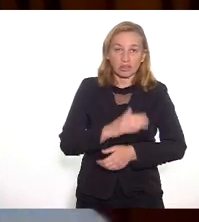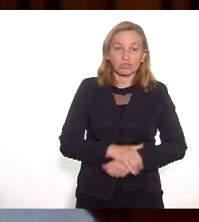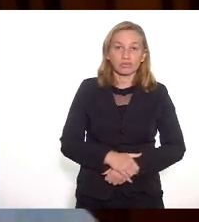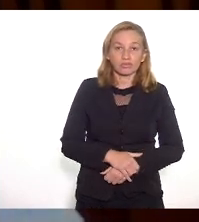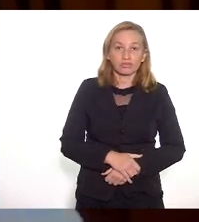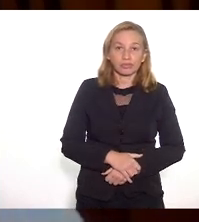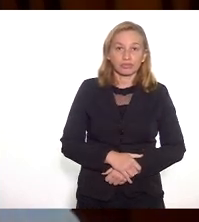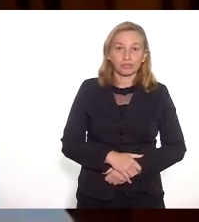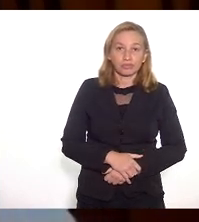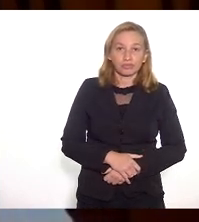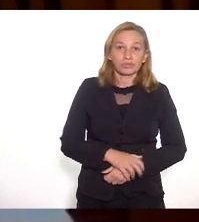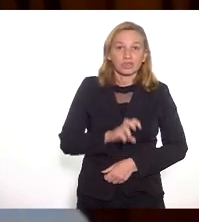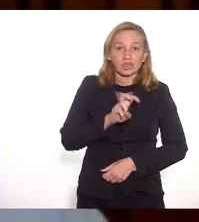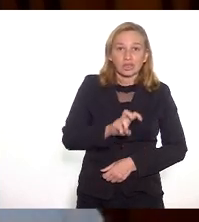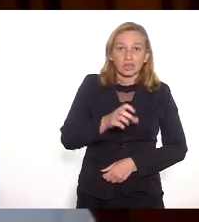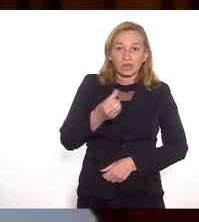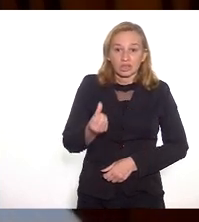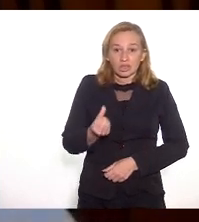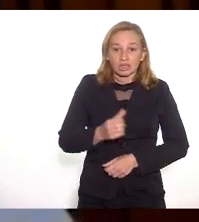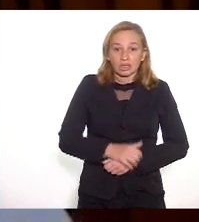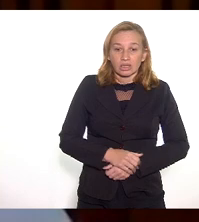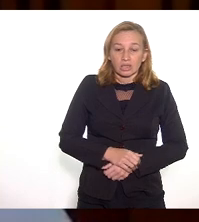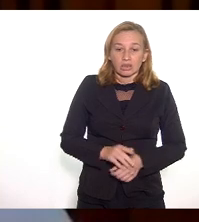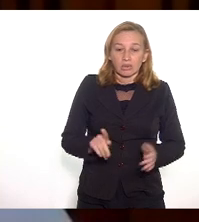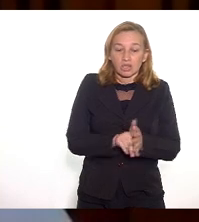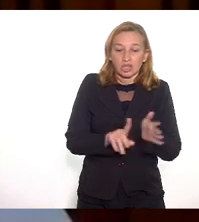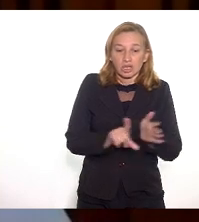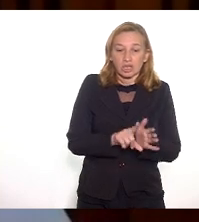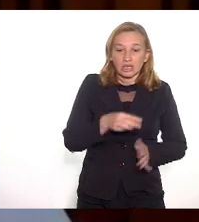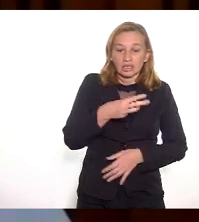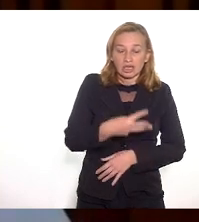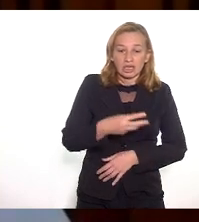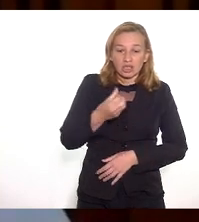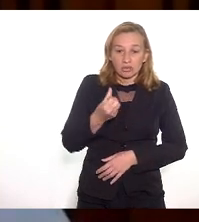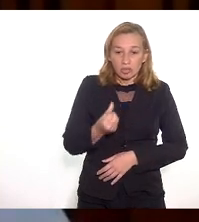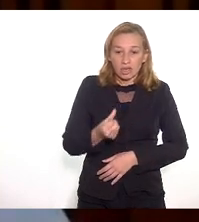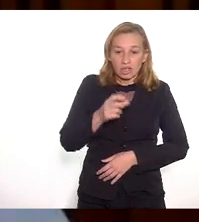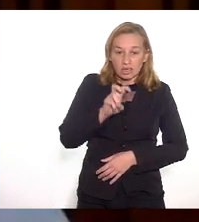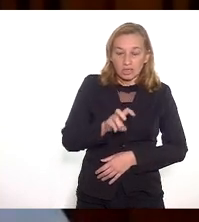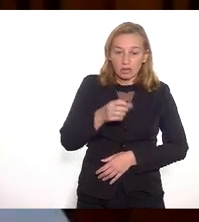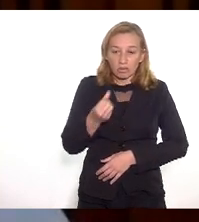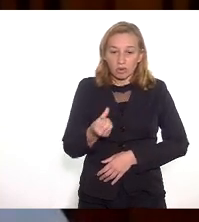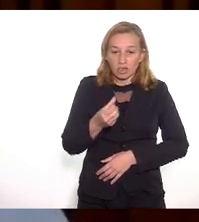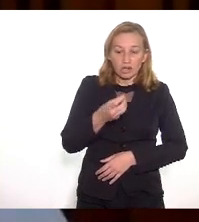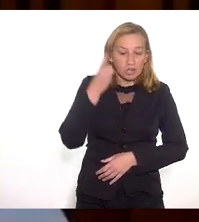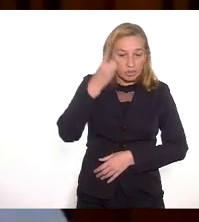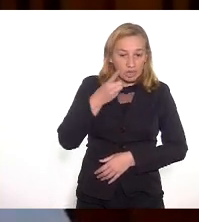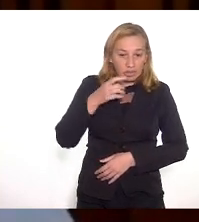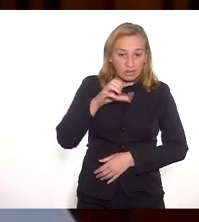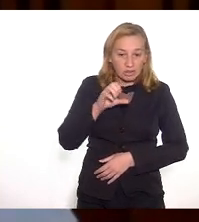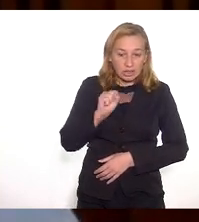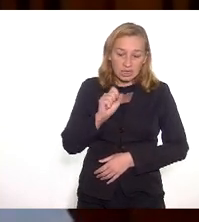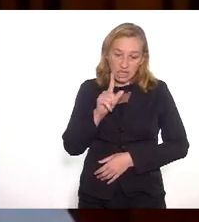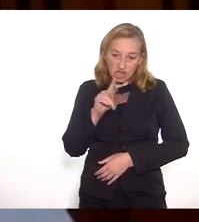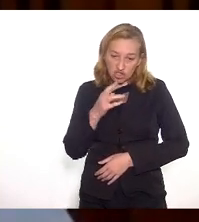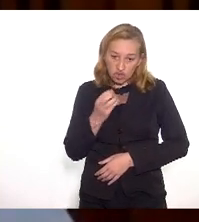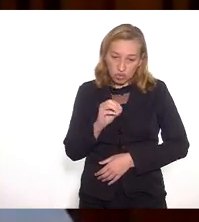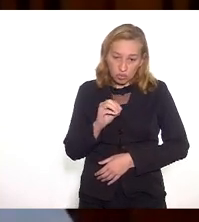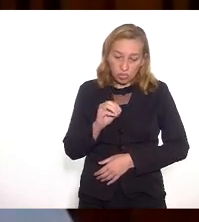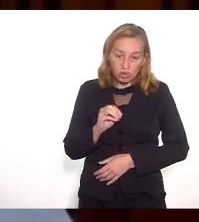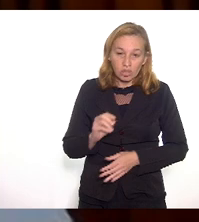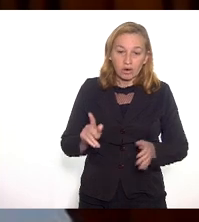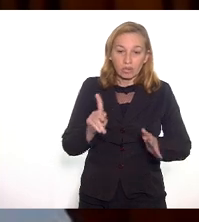aprovado. 56. Projeto de lei 3656 de 2021, autoria do deputado Sérgio Fernandes. Parecer